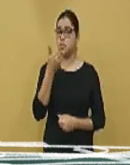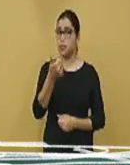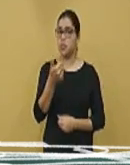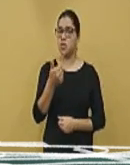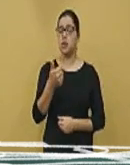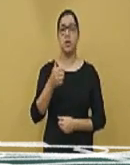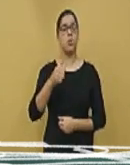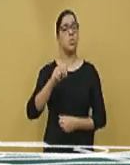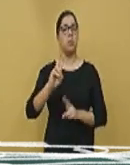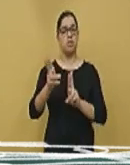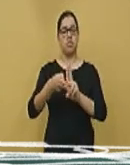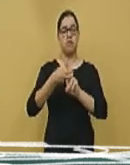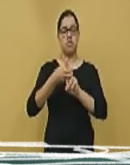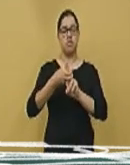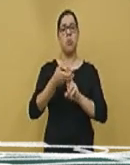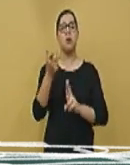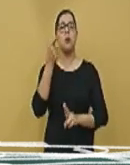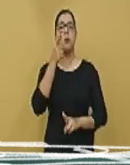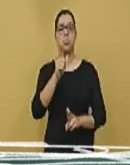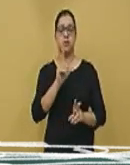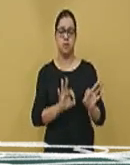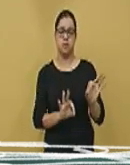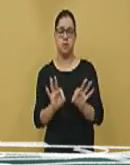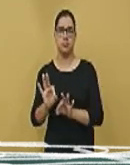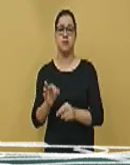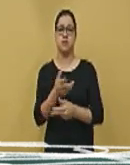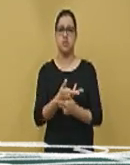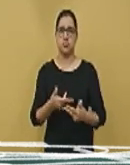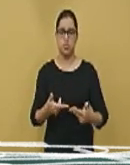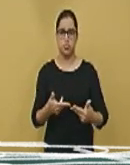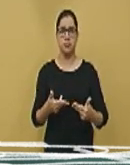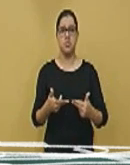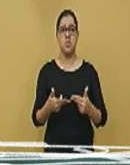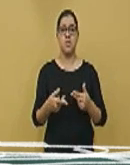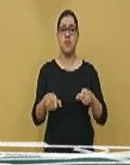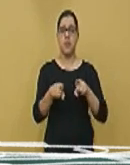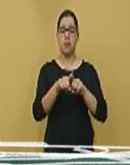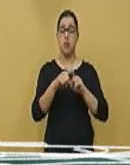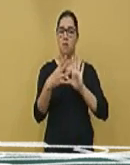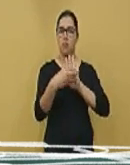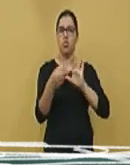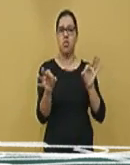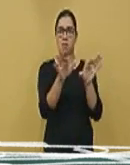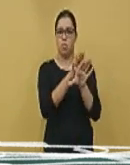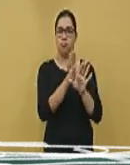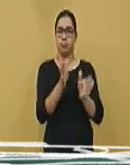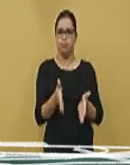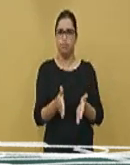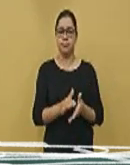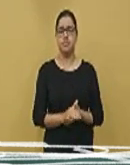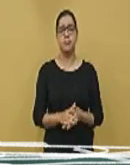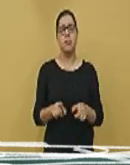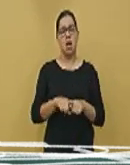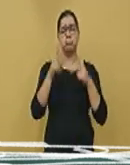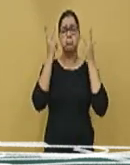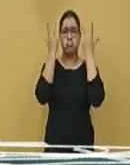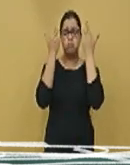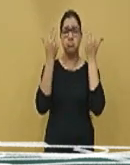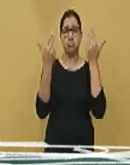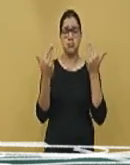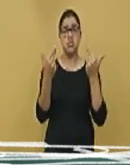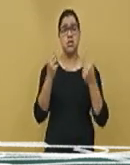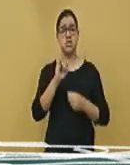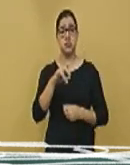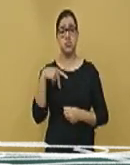para a Andifes, distribuir através da matriz OCC. Com tranquilidade, se conseguirmos